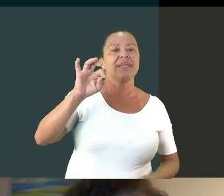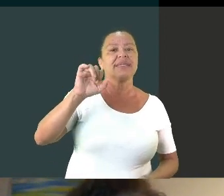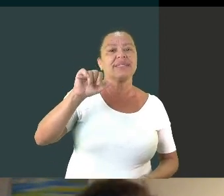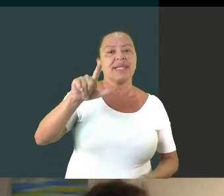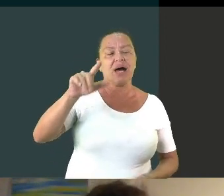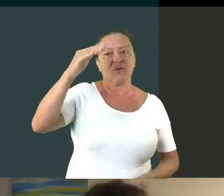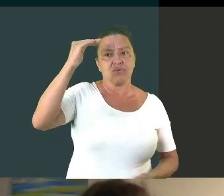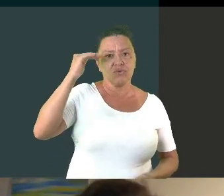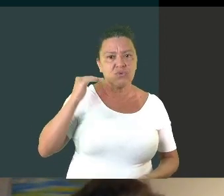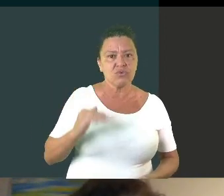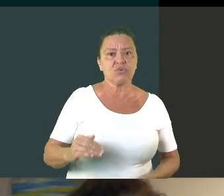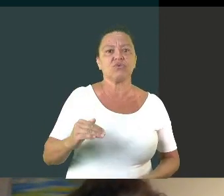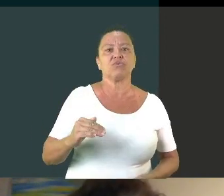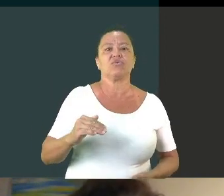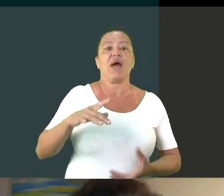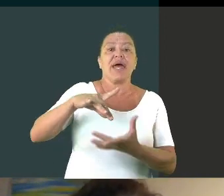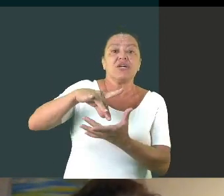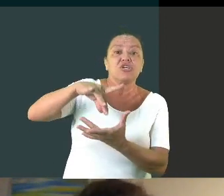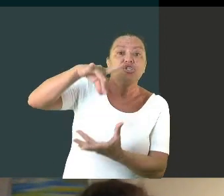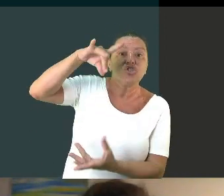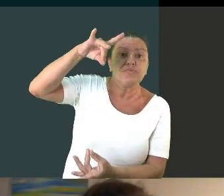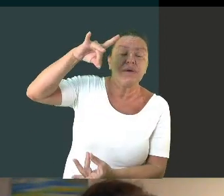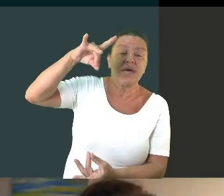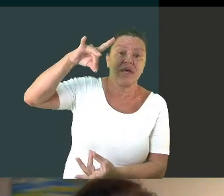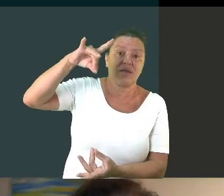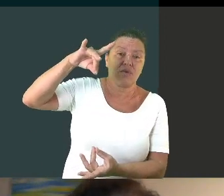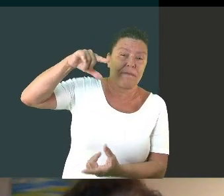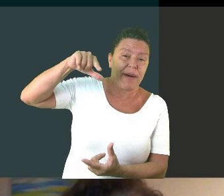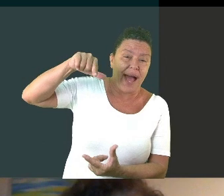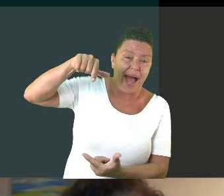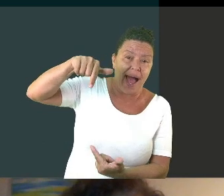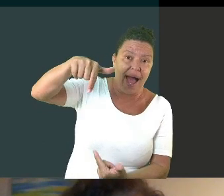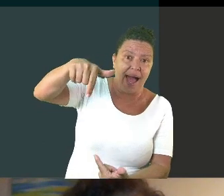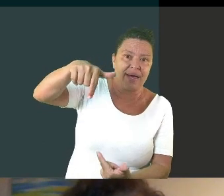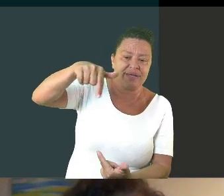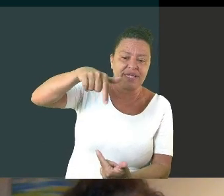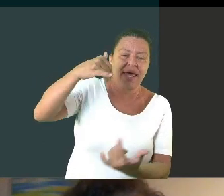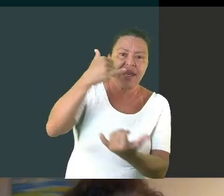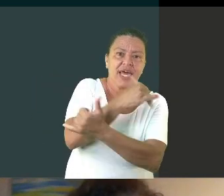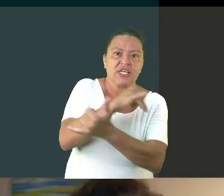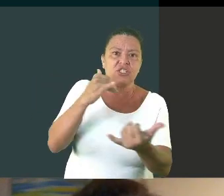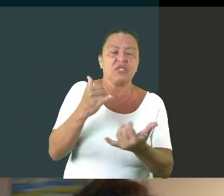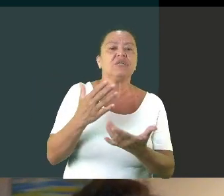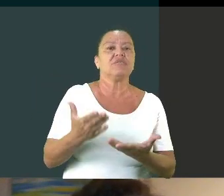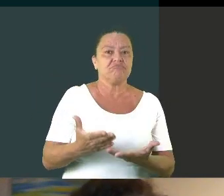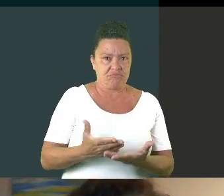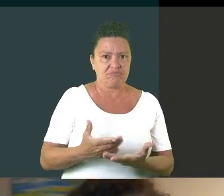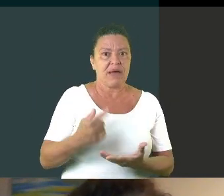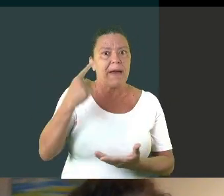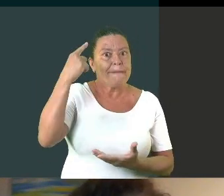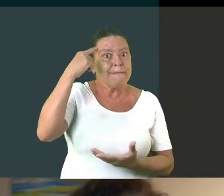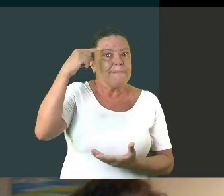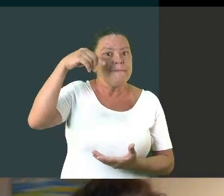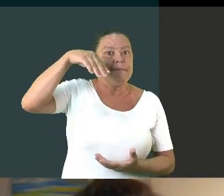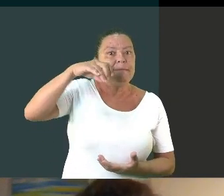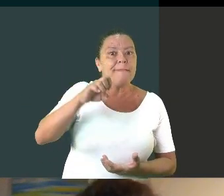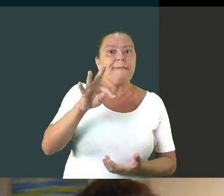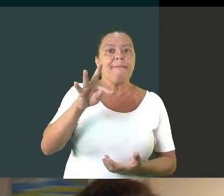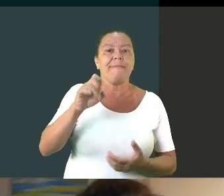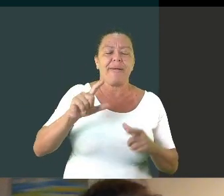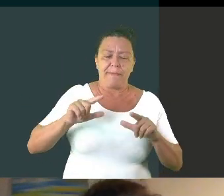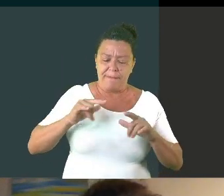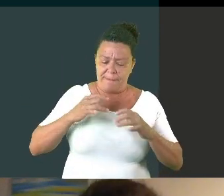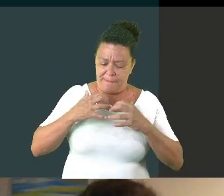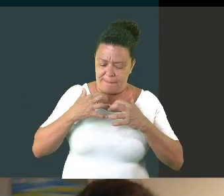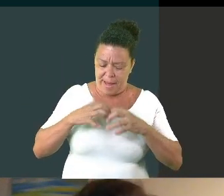inferior, é o espírito atuando sob essa energia, é a mente